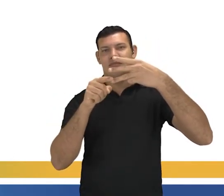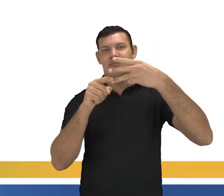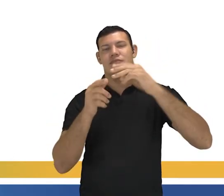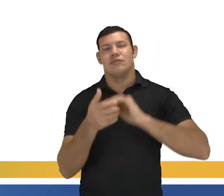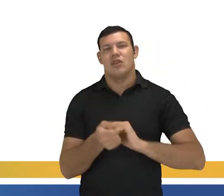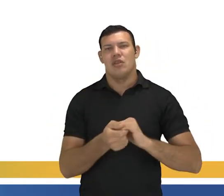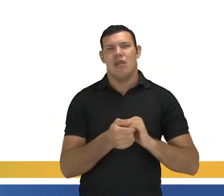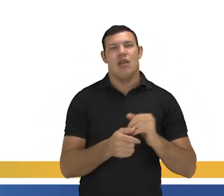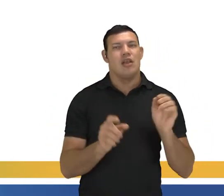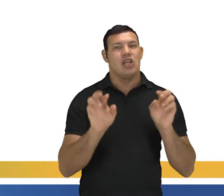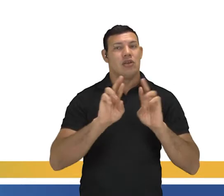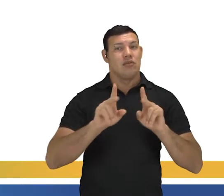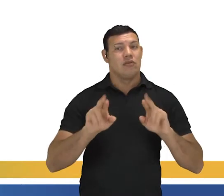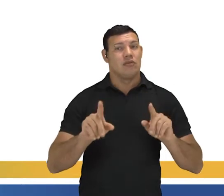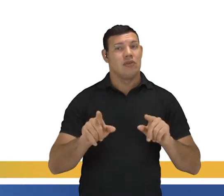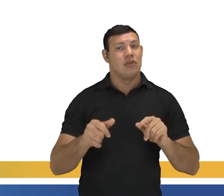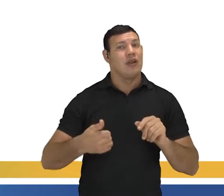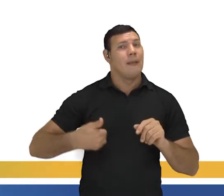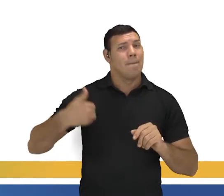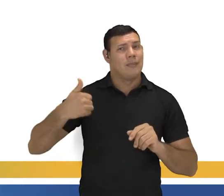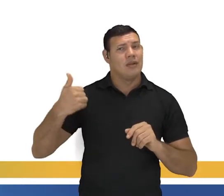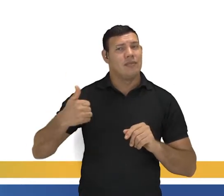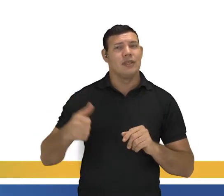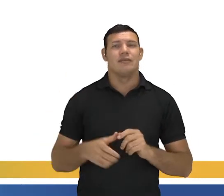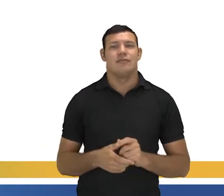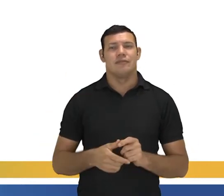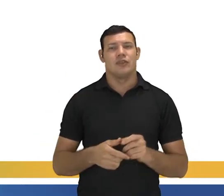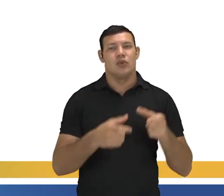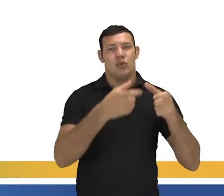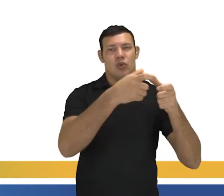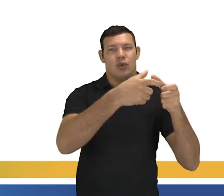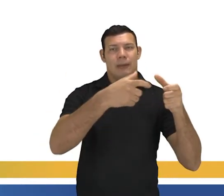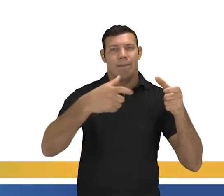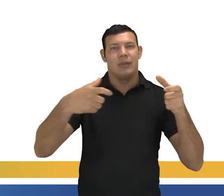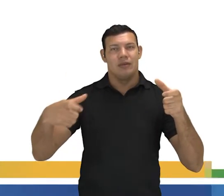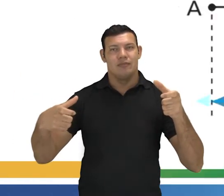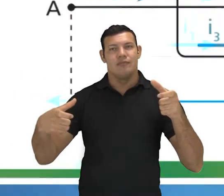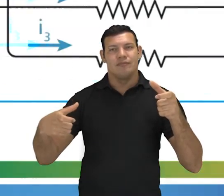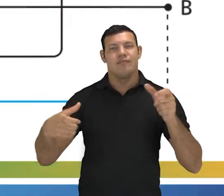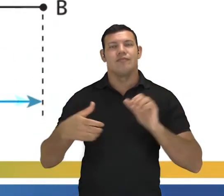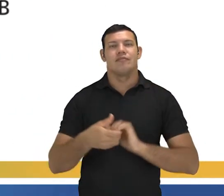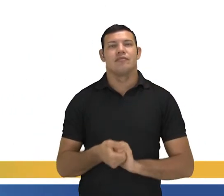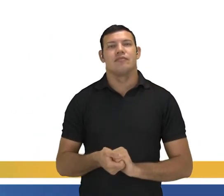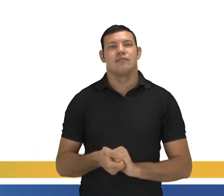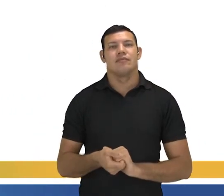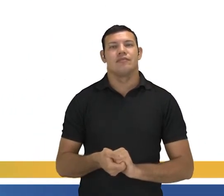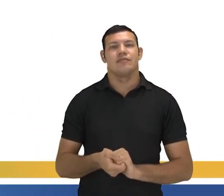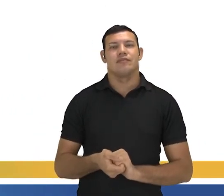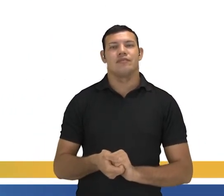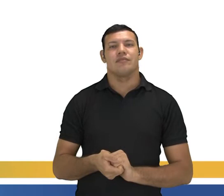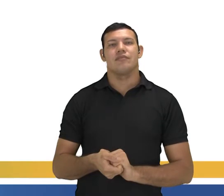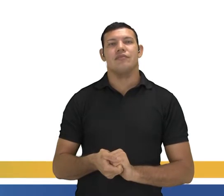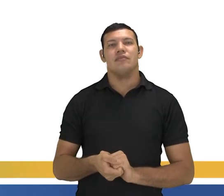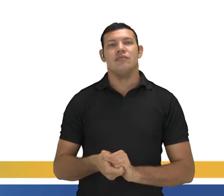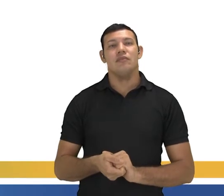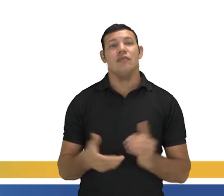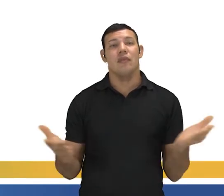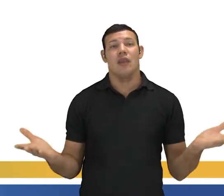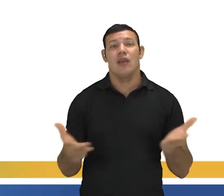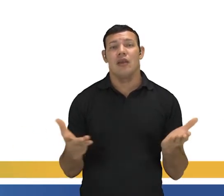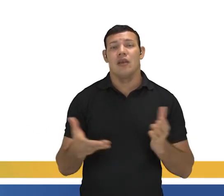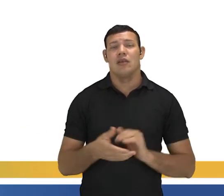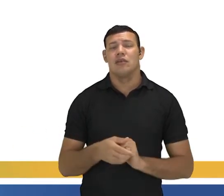diferente, certo? Como vocês vão representar essa figura de forma esquemática? Aqui na próxima imagem nós temos aqui a